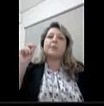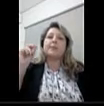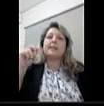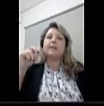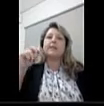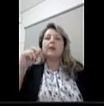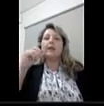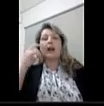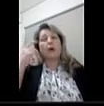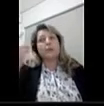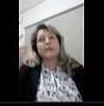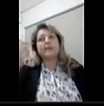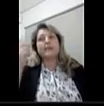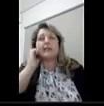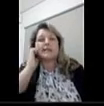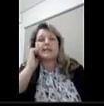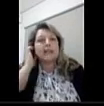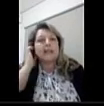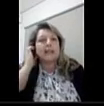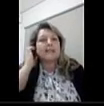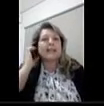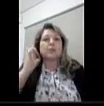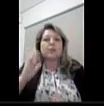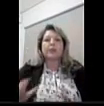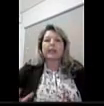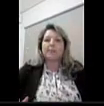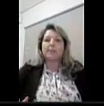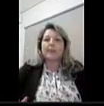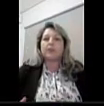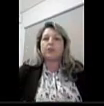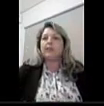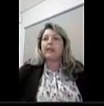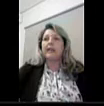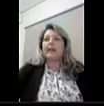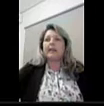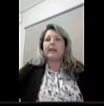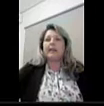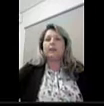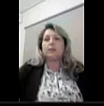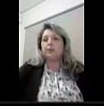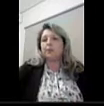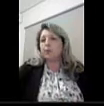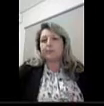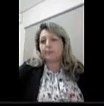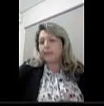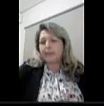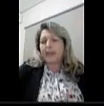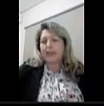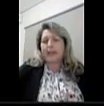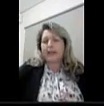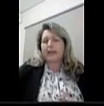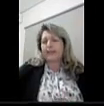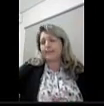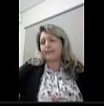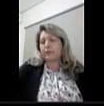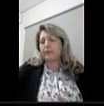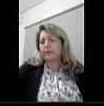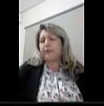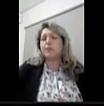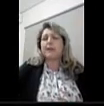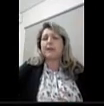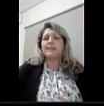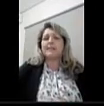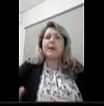vezes, é possível algumas crianças terem acesso ao tablet, notebook, é mais